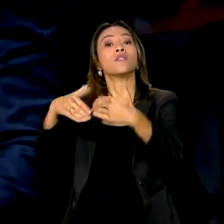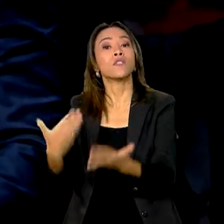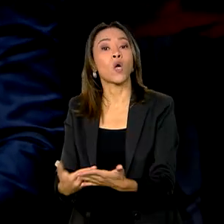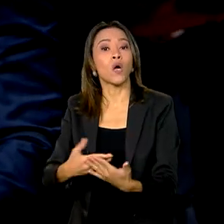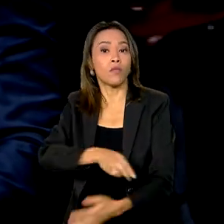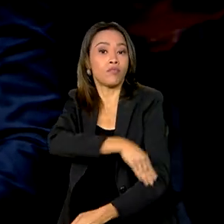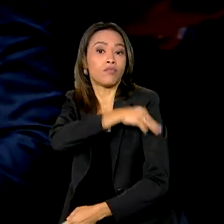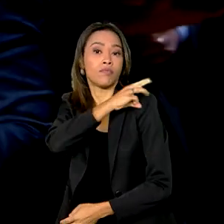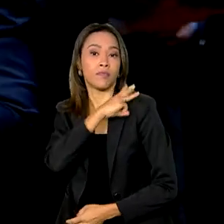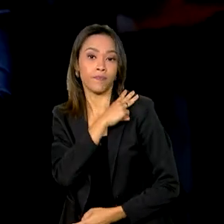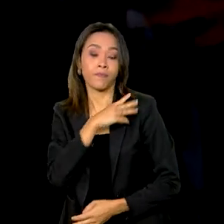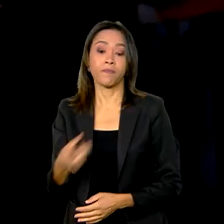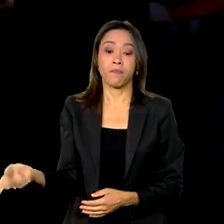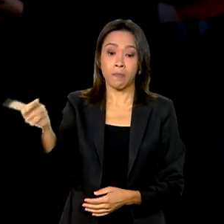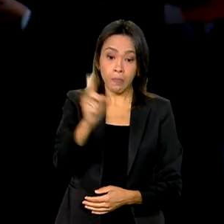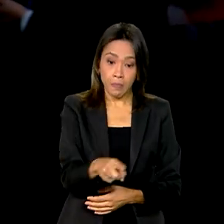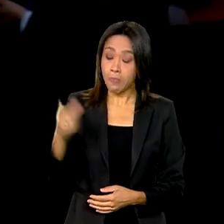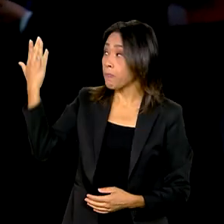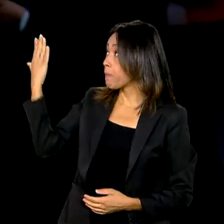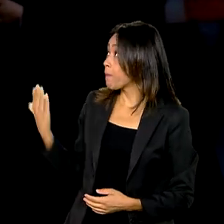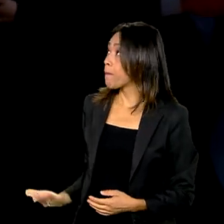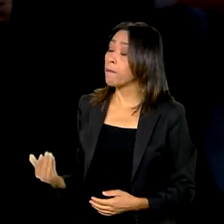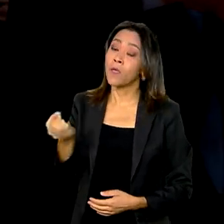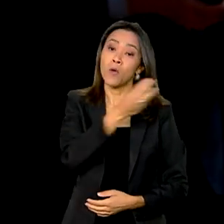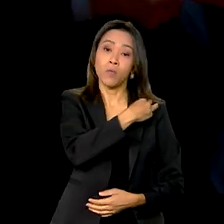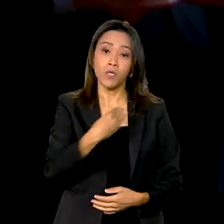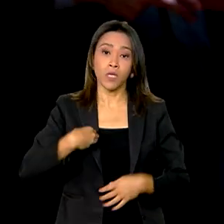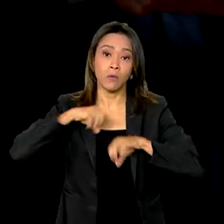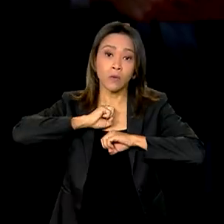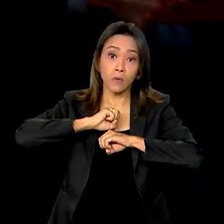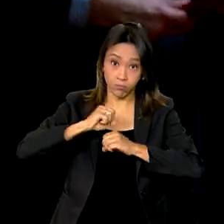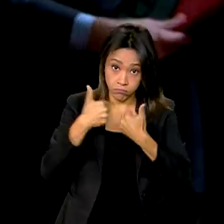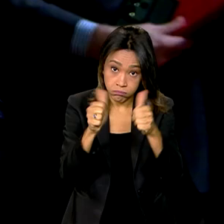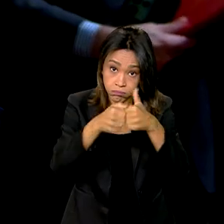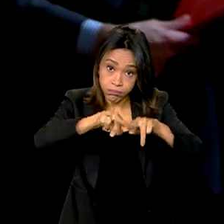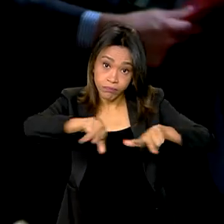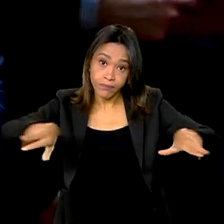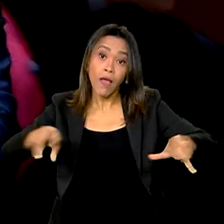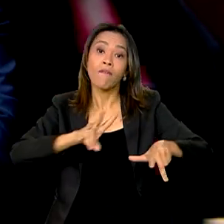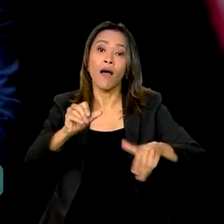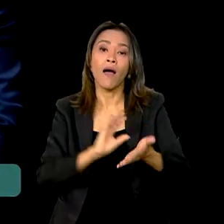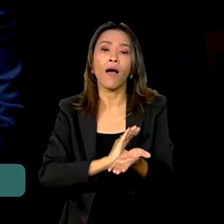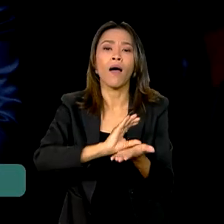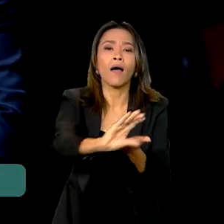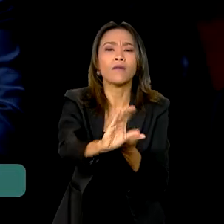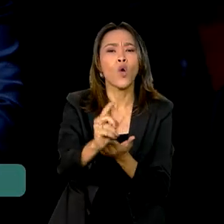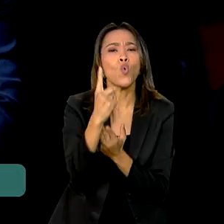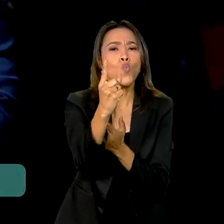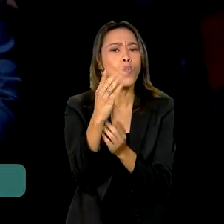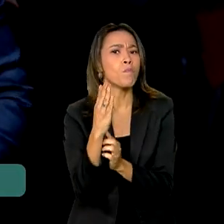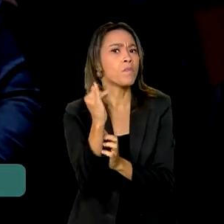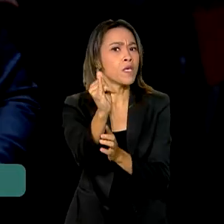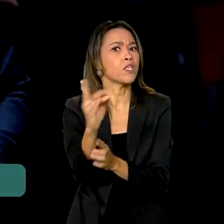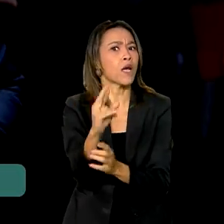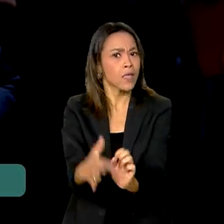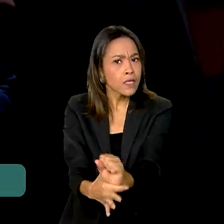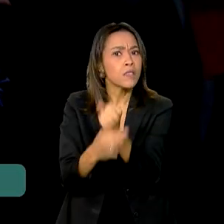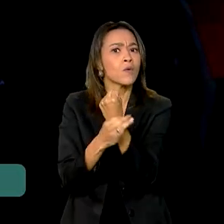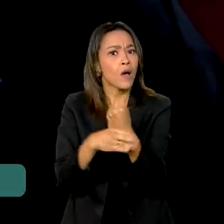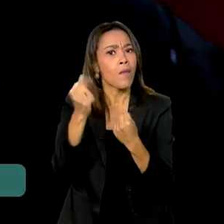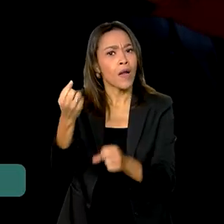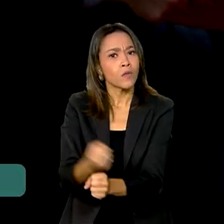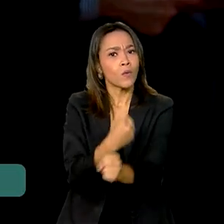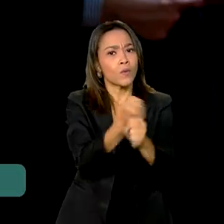dos Transportes também, por meio do novo PAC, vai garantir 1 bilhão de reais para as